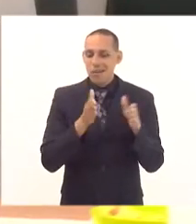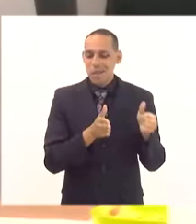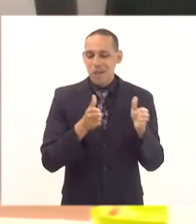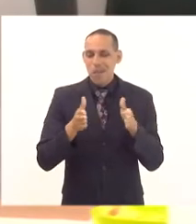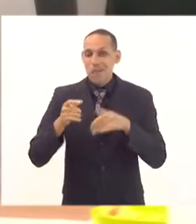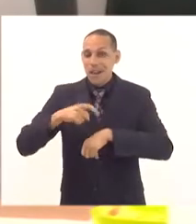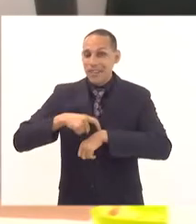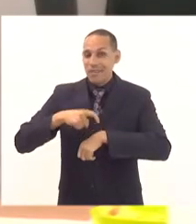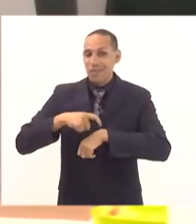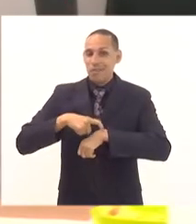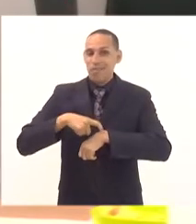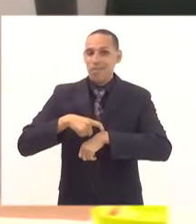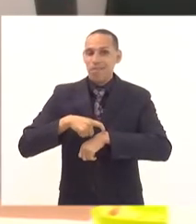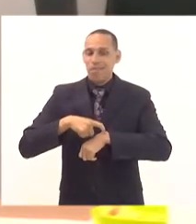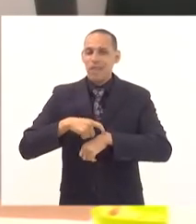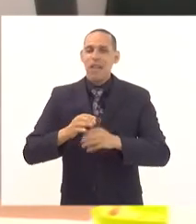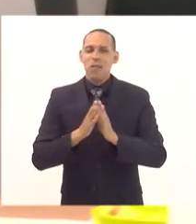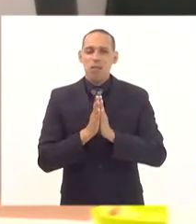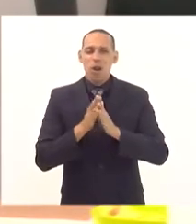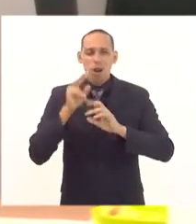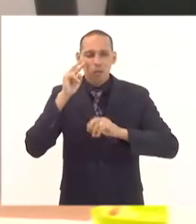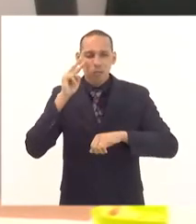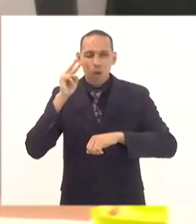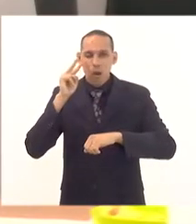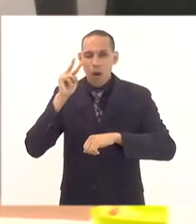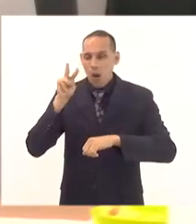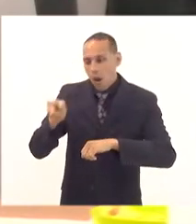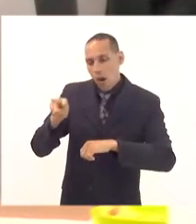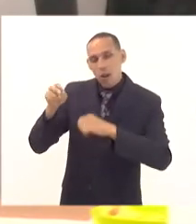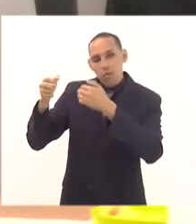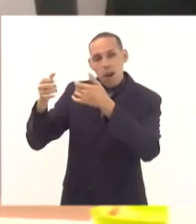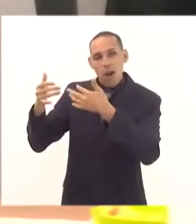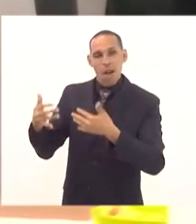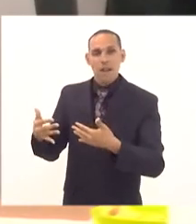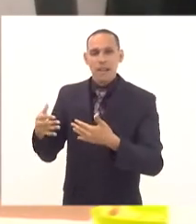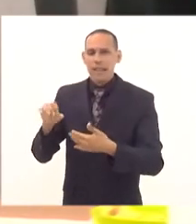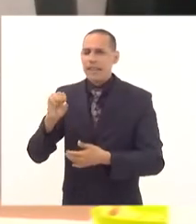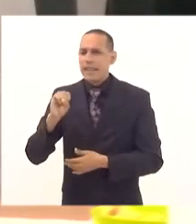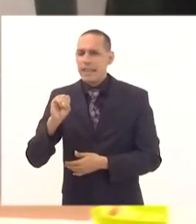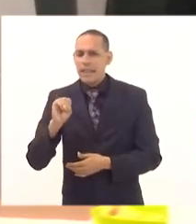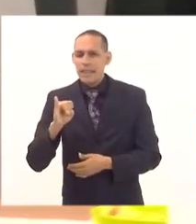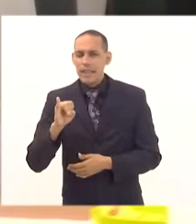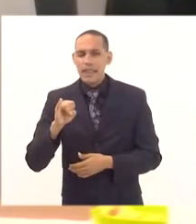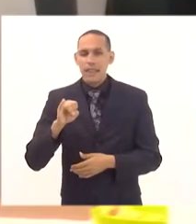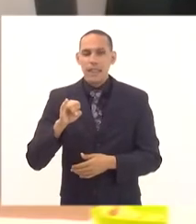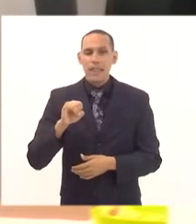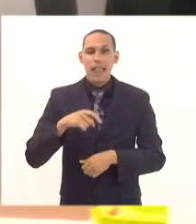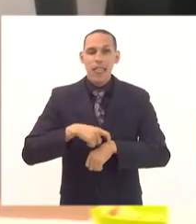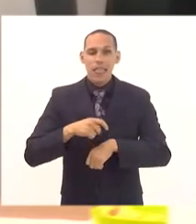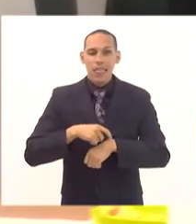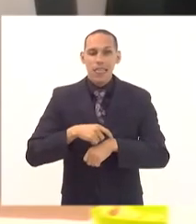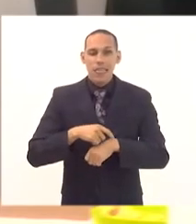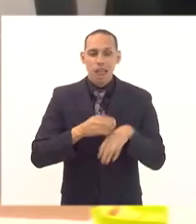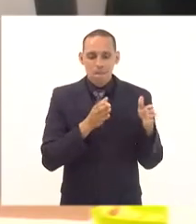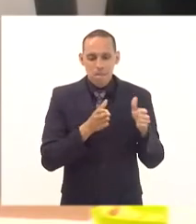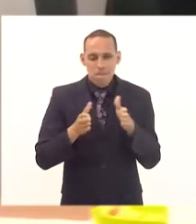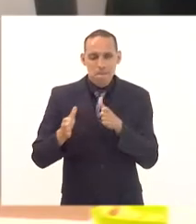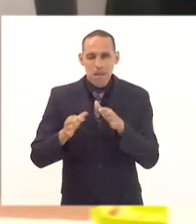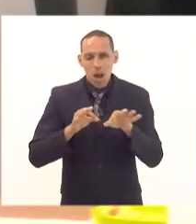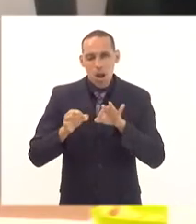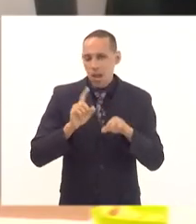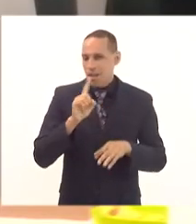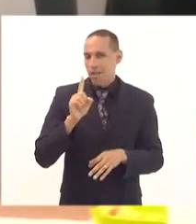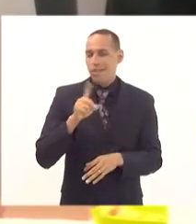o tempo então olhem de vez em quando para caixinha de diálogo se não tiverem cronometrando para gente